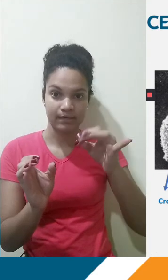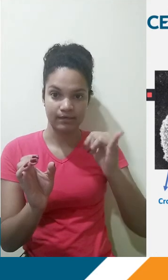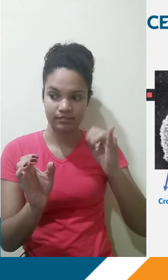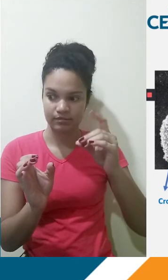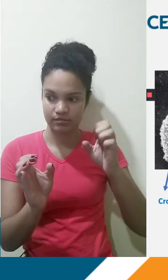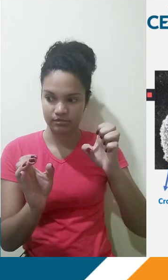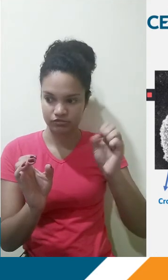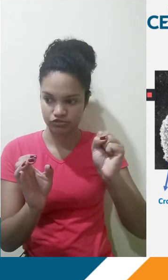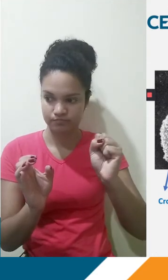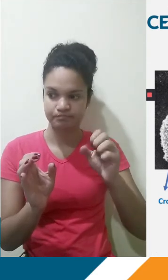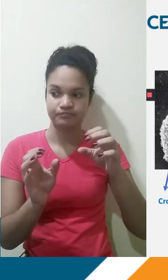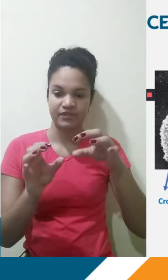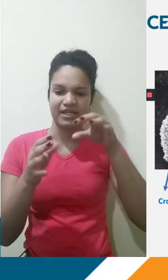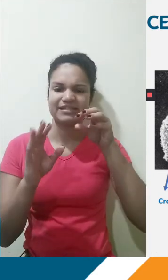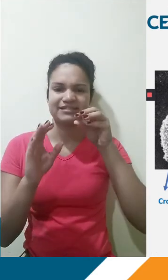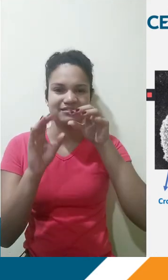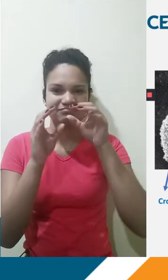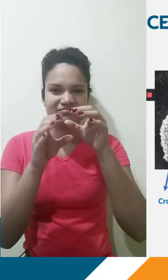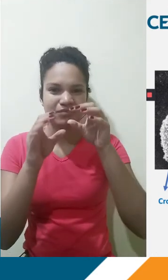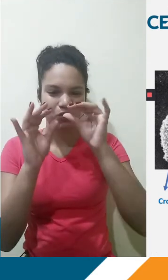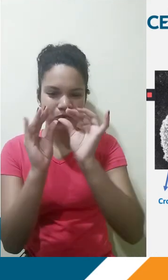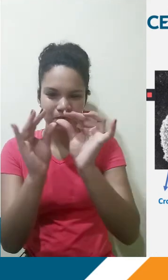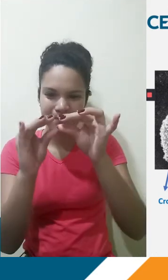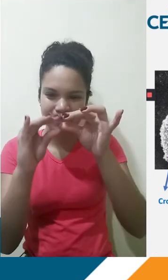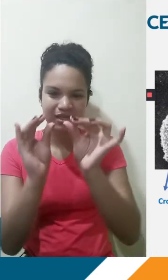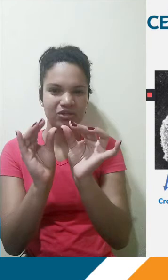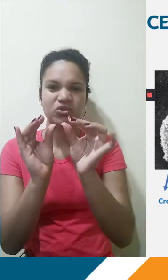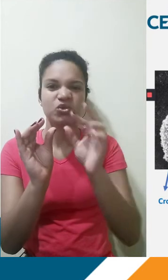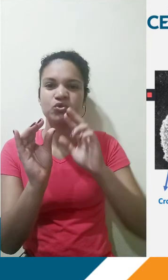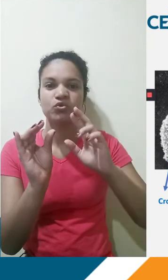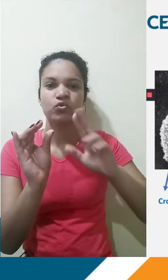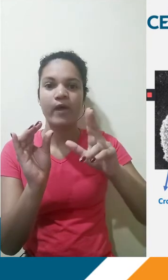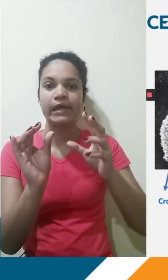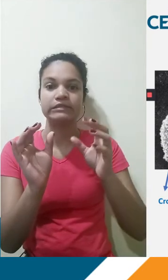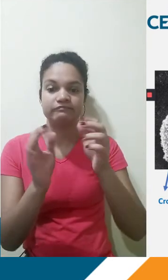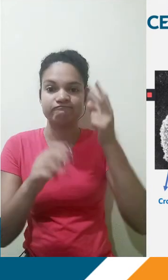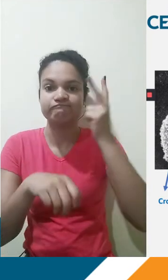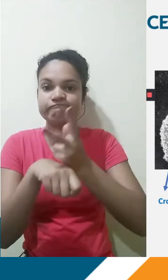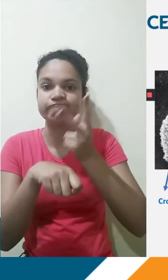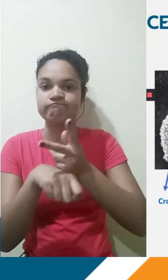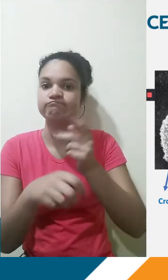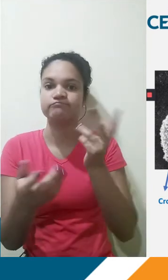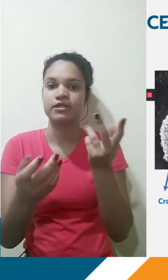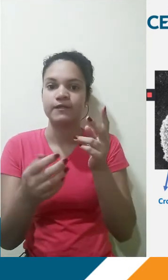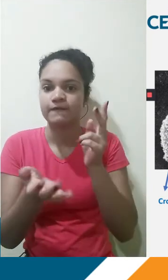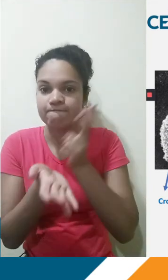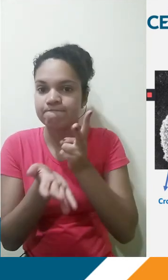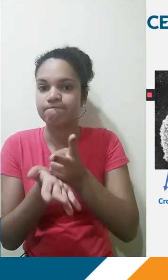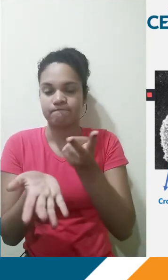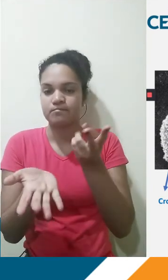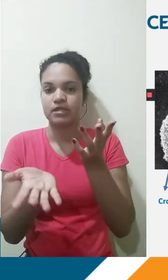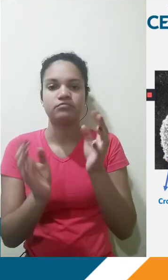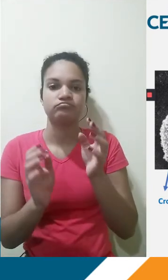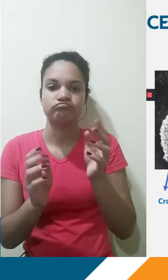centro, dividido equilibradamente a estrutura de um cromossomo, há uma região chamada de centrômero, que vai ser